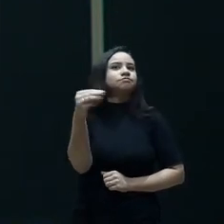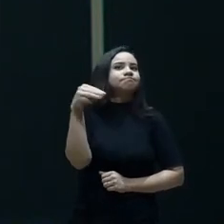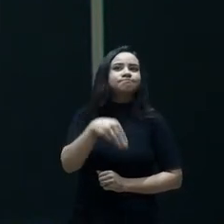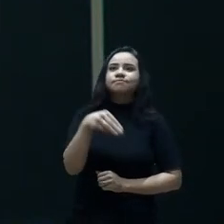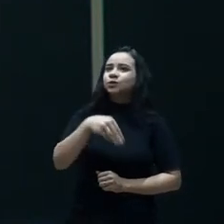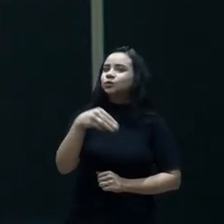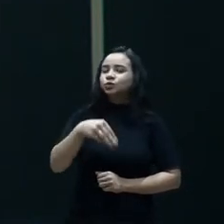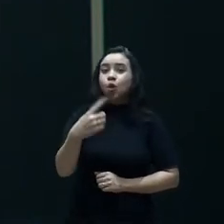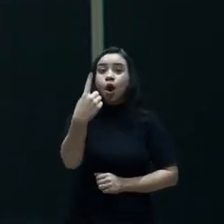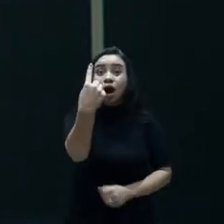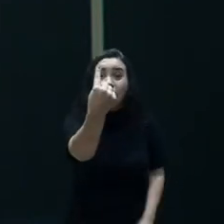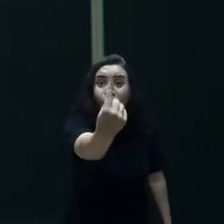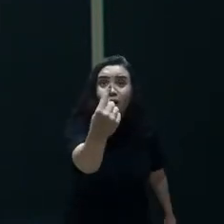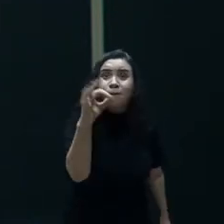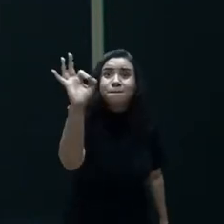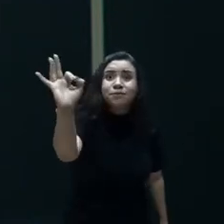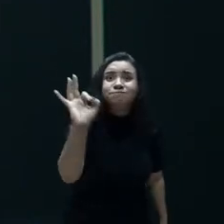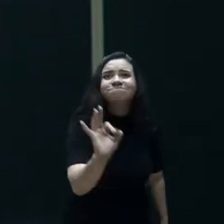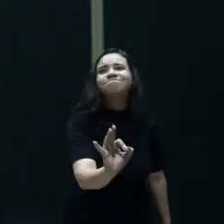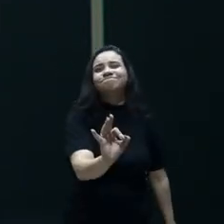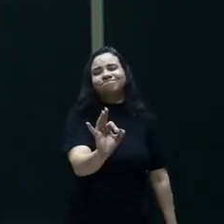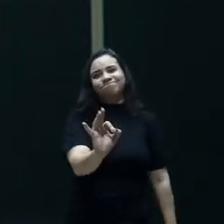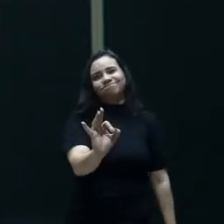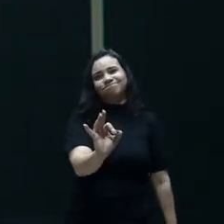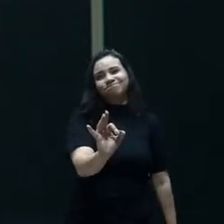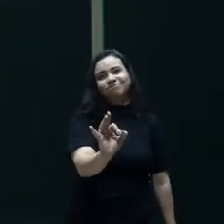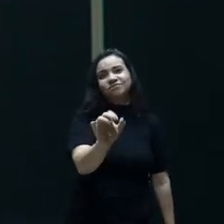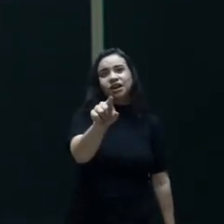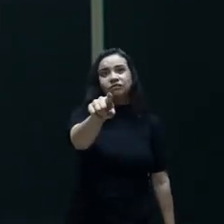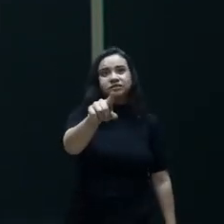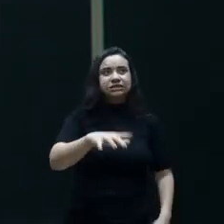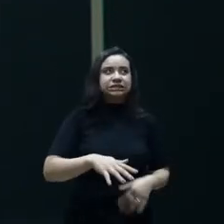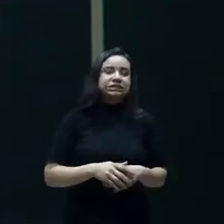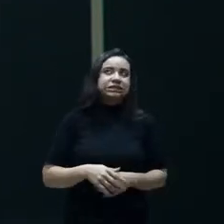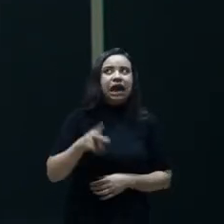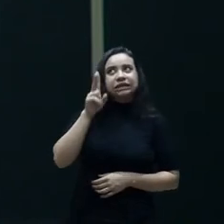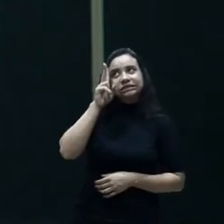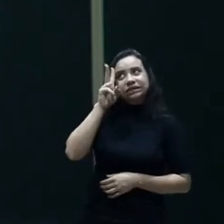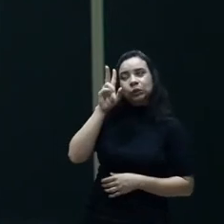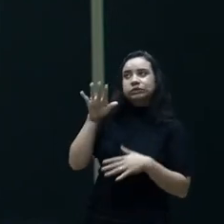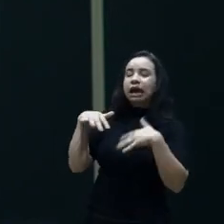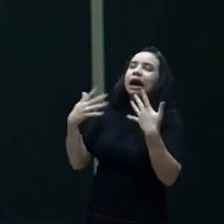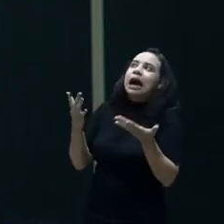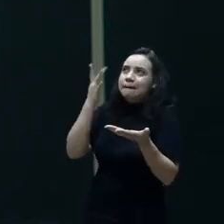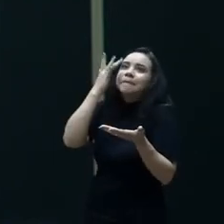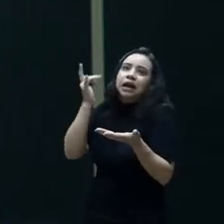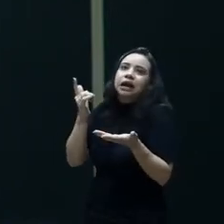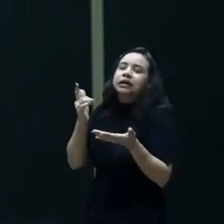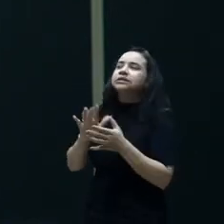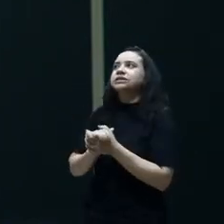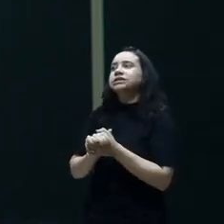14. 1%. E você vem chutando da segunda para a terça. Não, amanhã eu faço